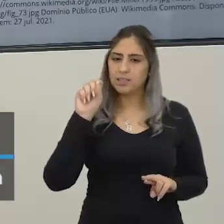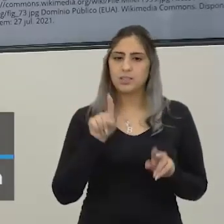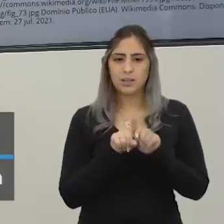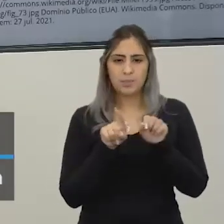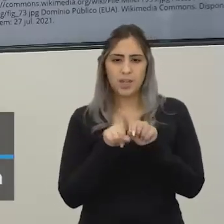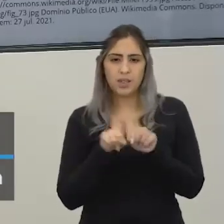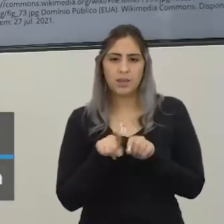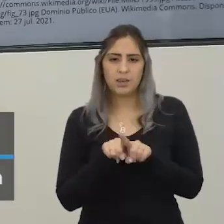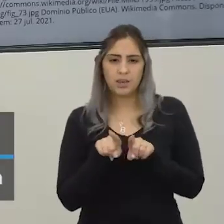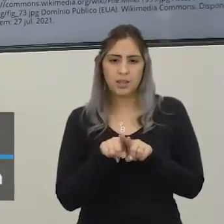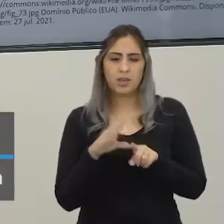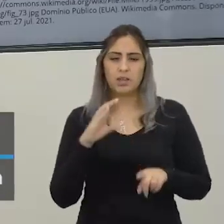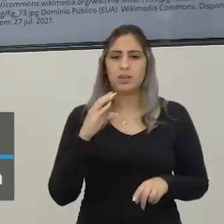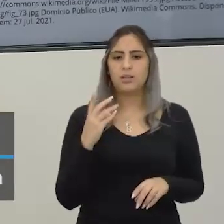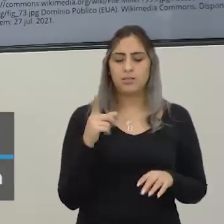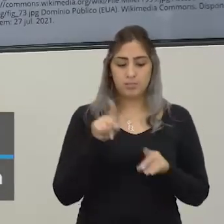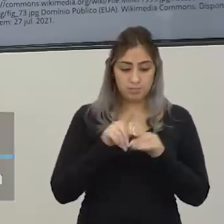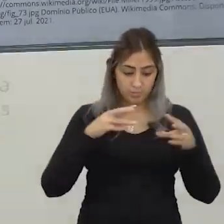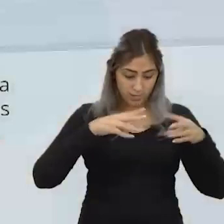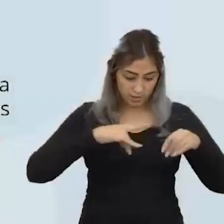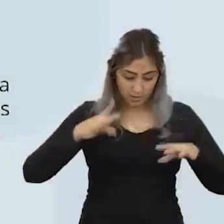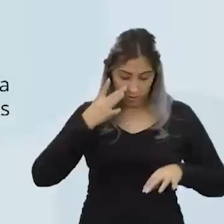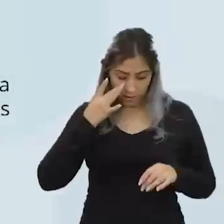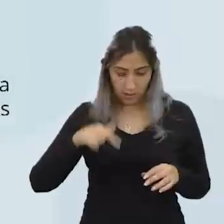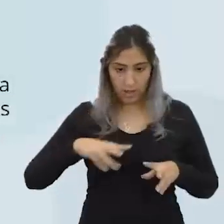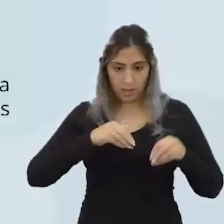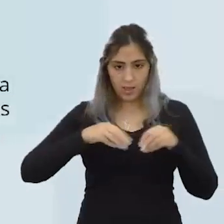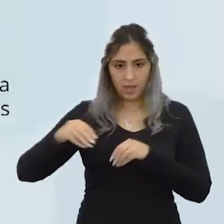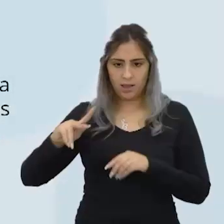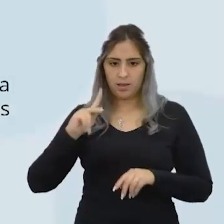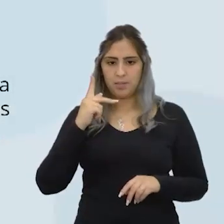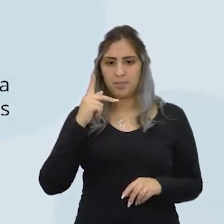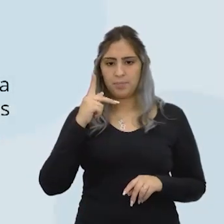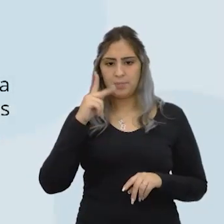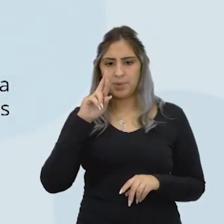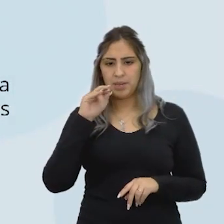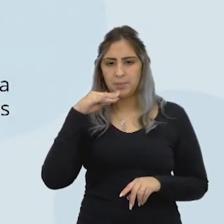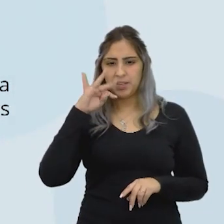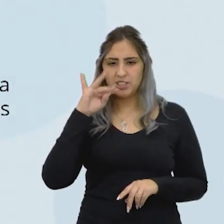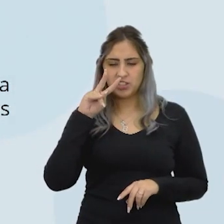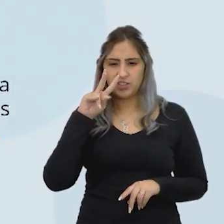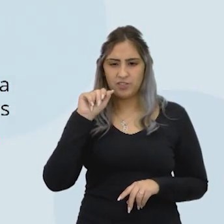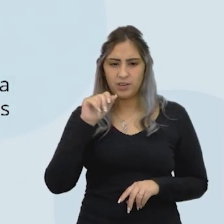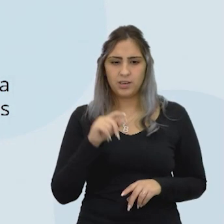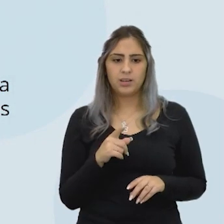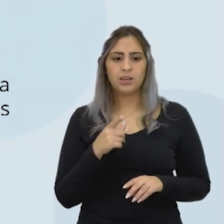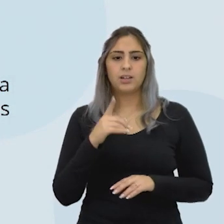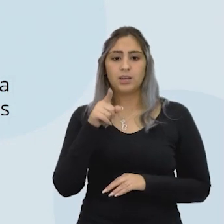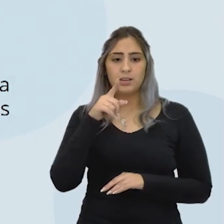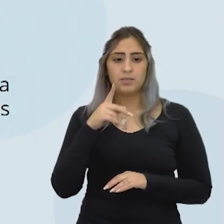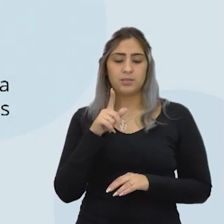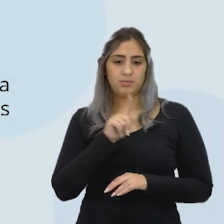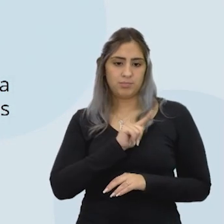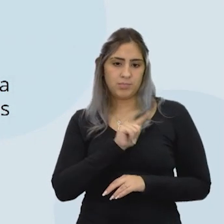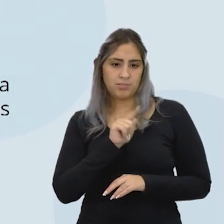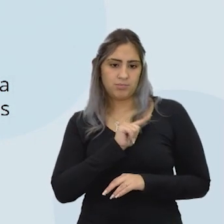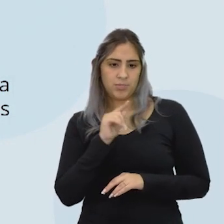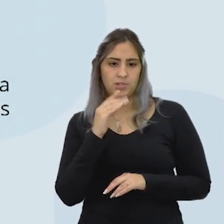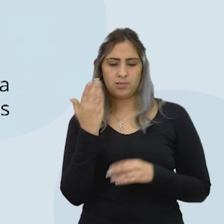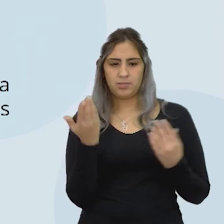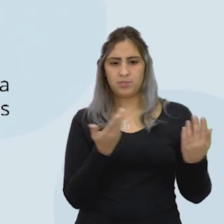na Terra primitiva. Então aí para vocês na tela, né, quando ele fala das condições da Terra, essas condições